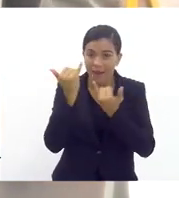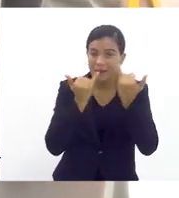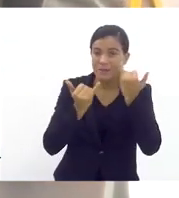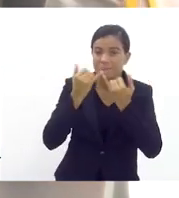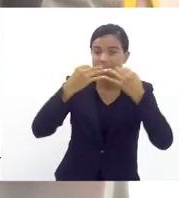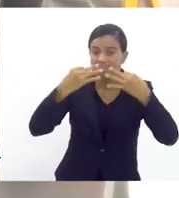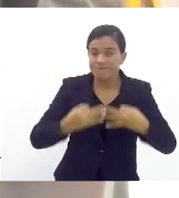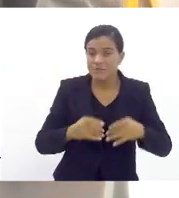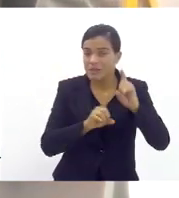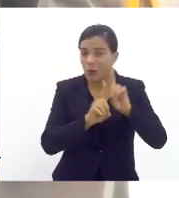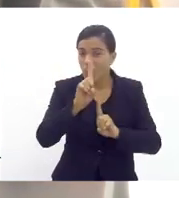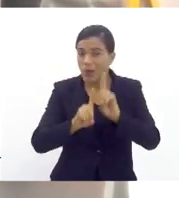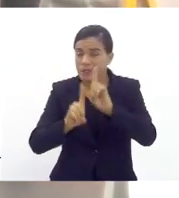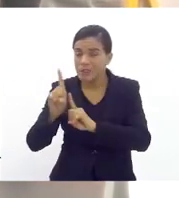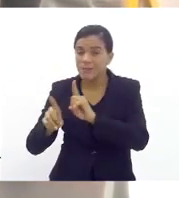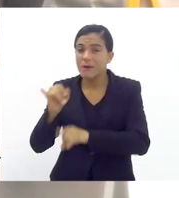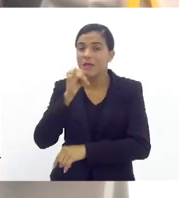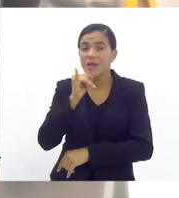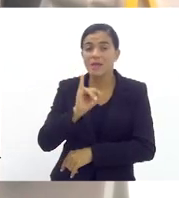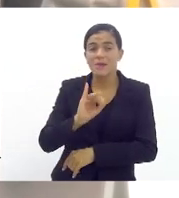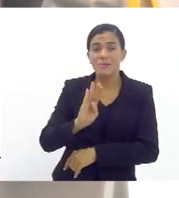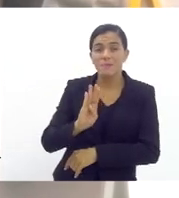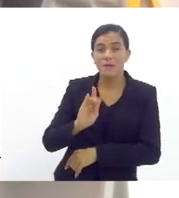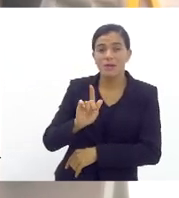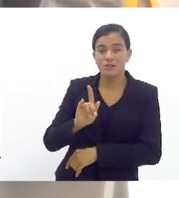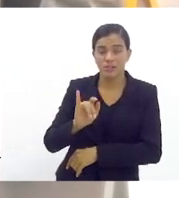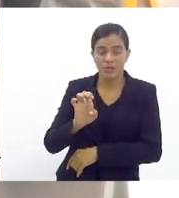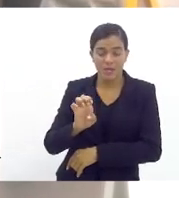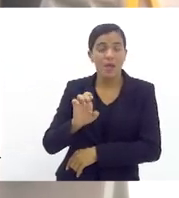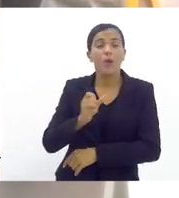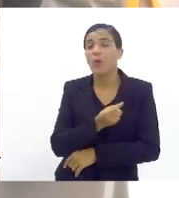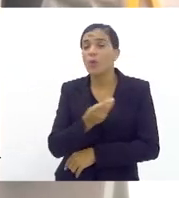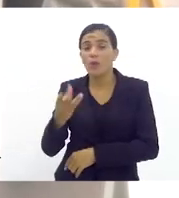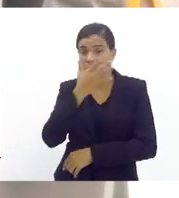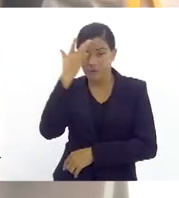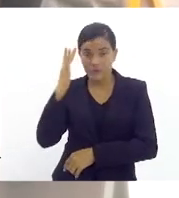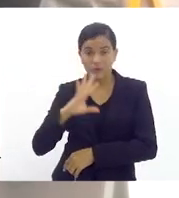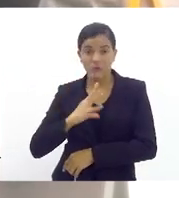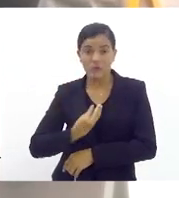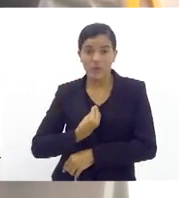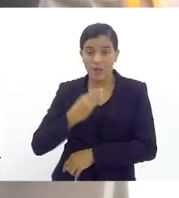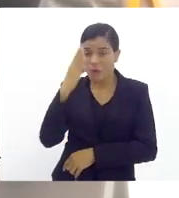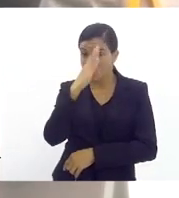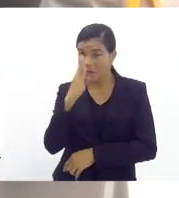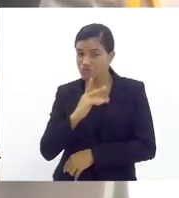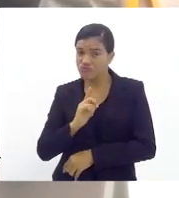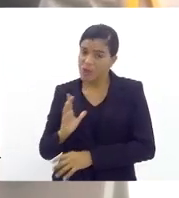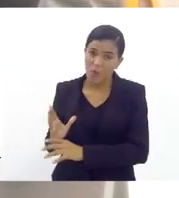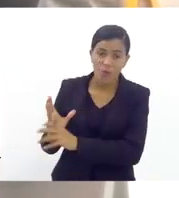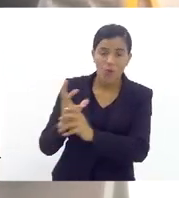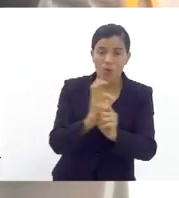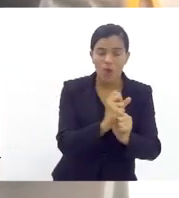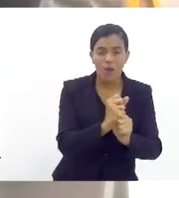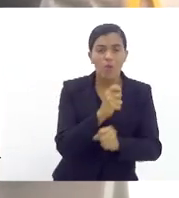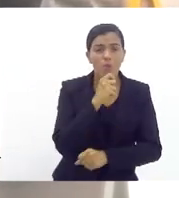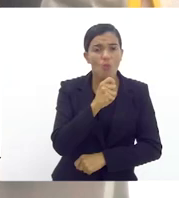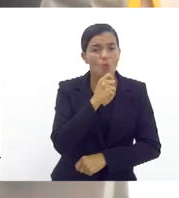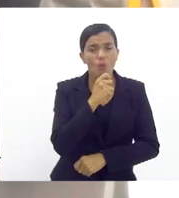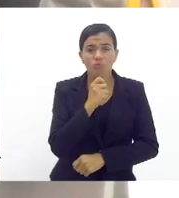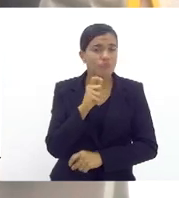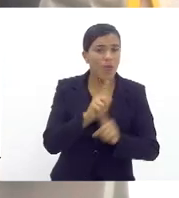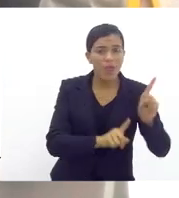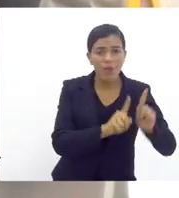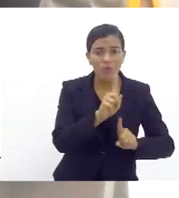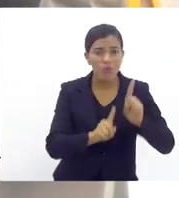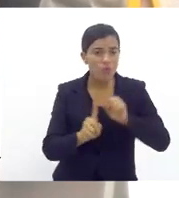um quantitativo, por exemplo, do IBGE, de quantas pessoas trans existem no Brasil. E aí, a partir do momento em que eu não tenho um quantitativo, eu